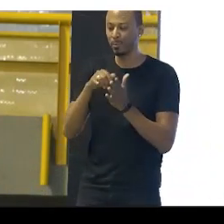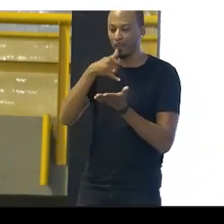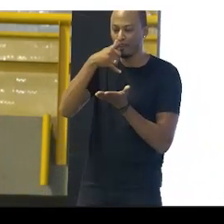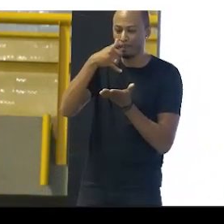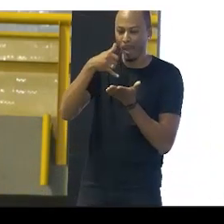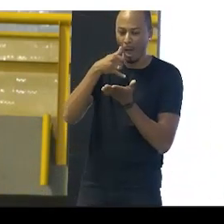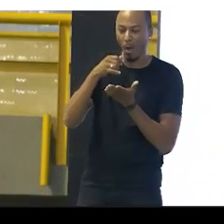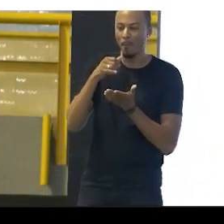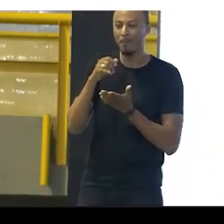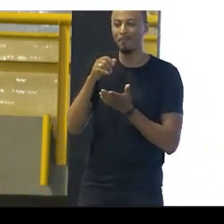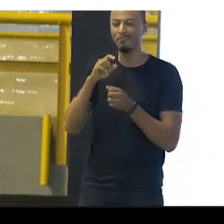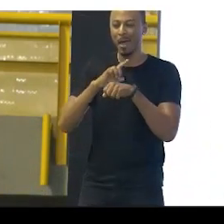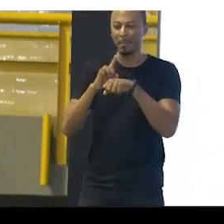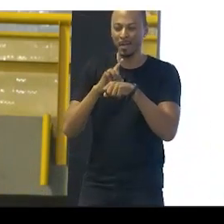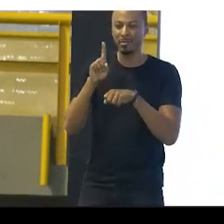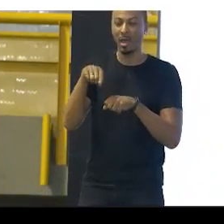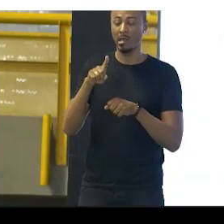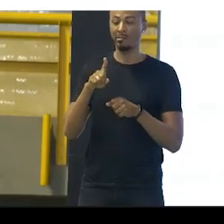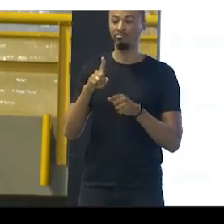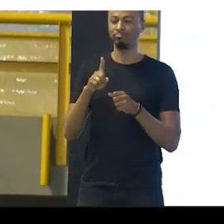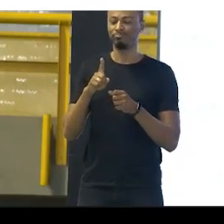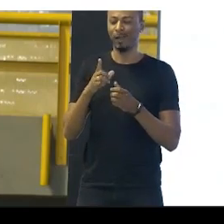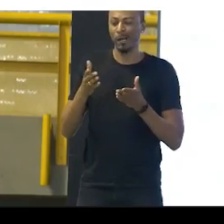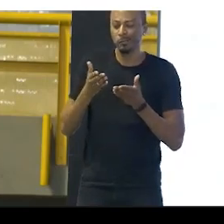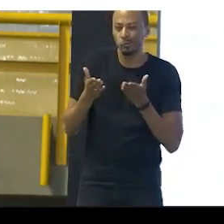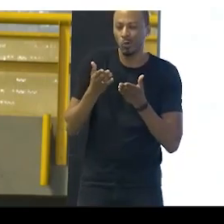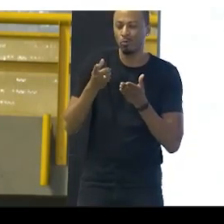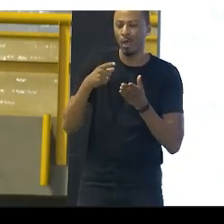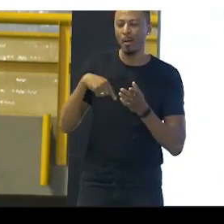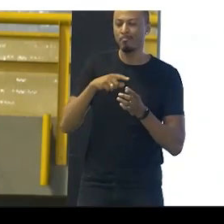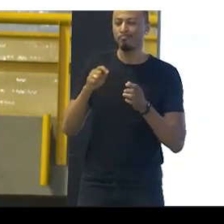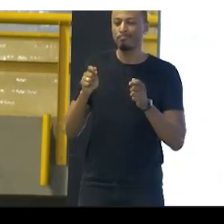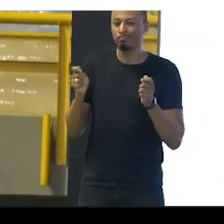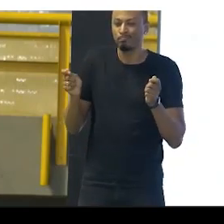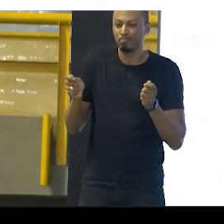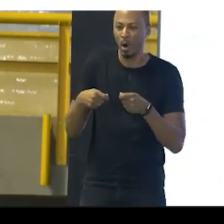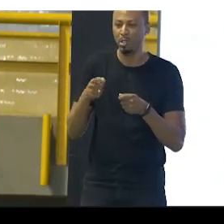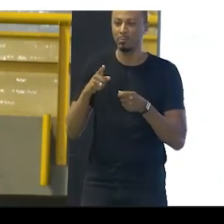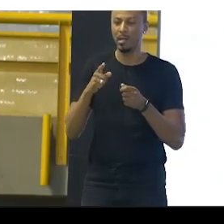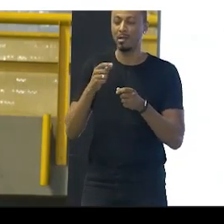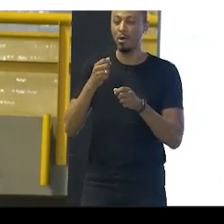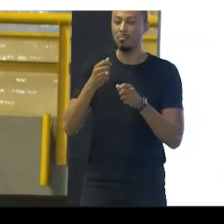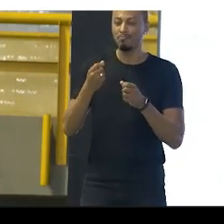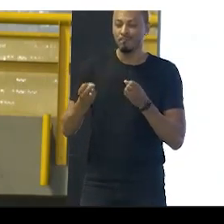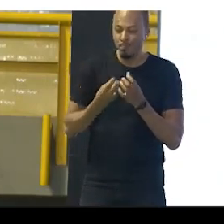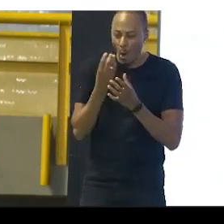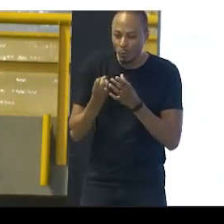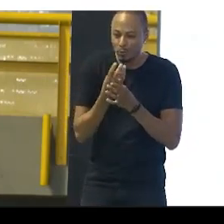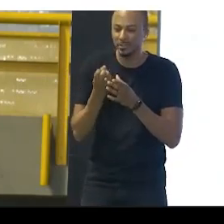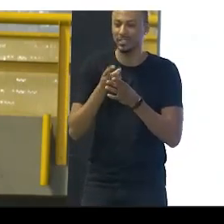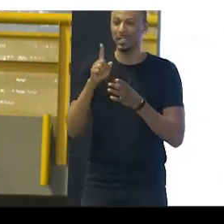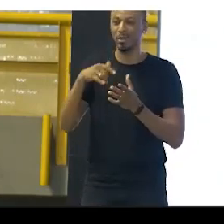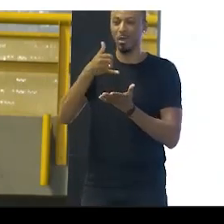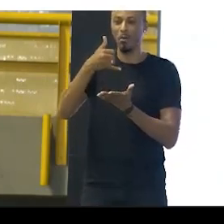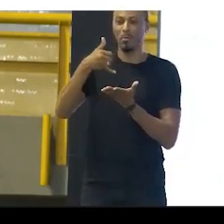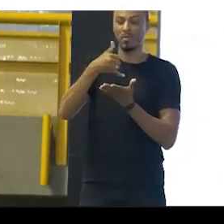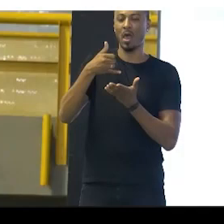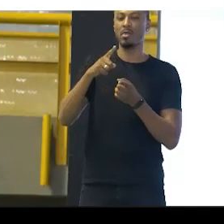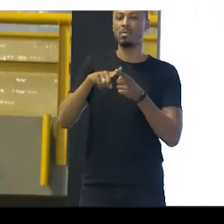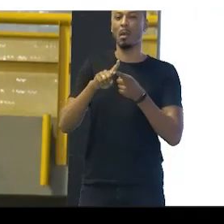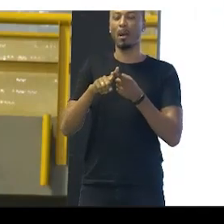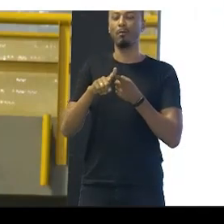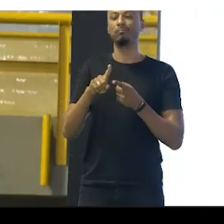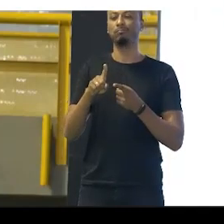para nós a possibilidade de começar a produzir petróleo, porque começou a ser viável economicamente.